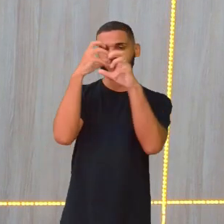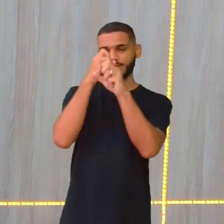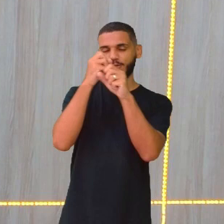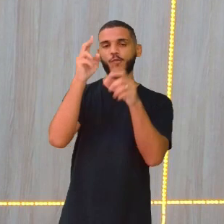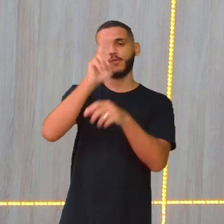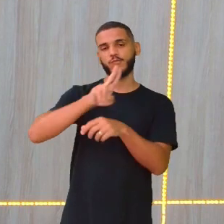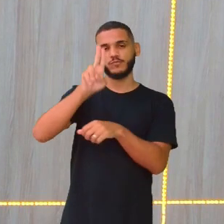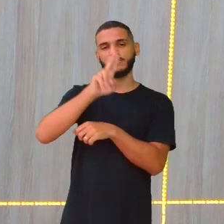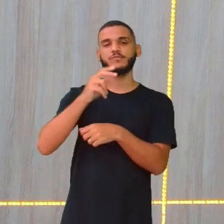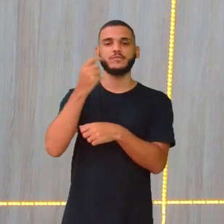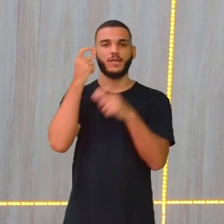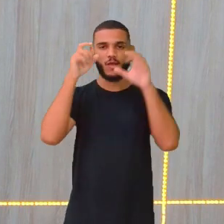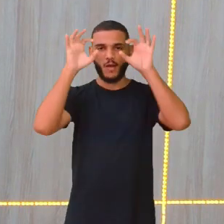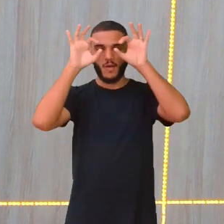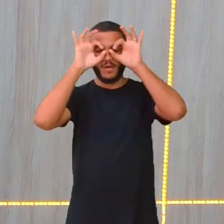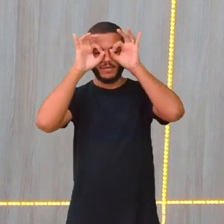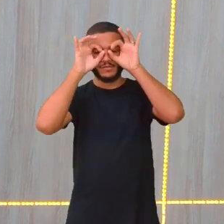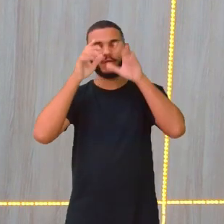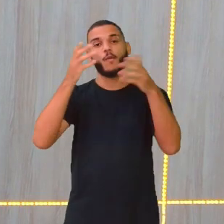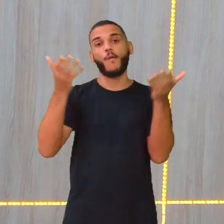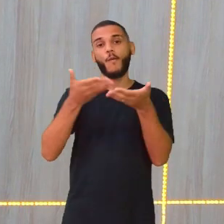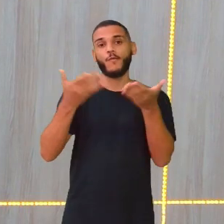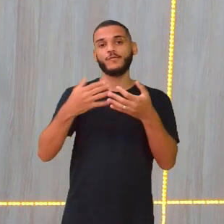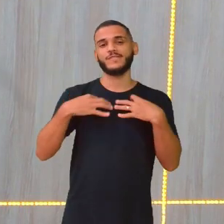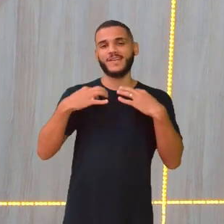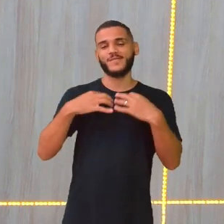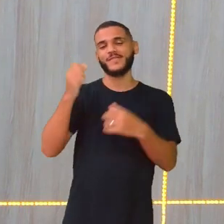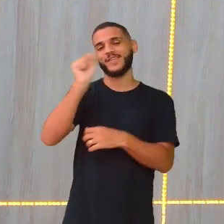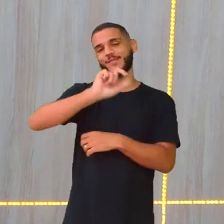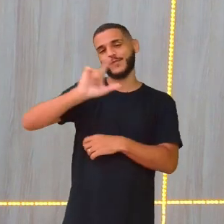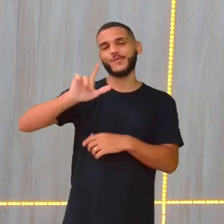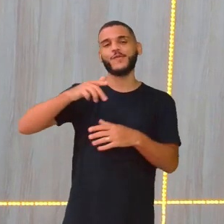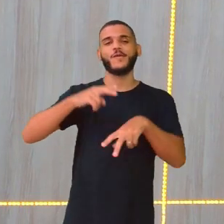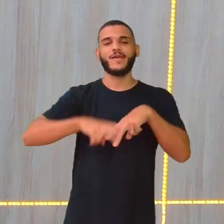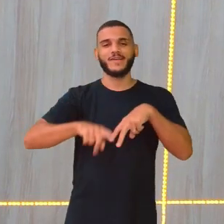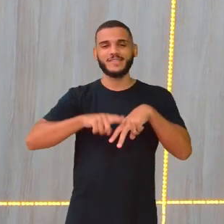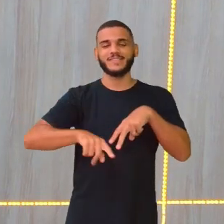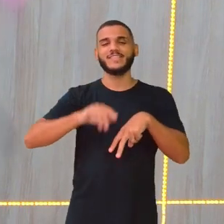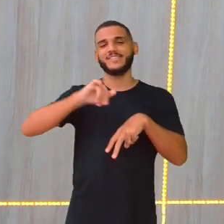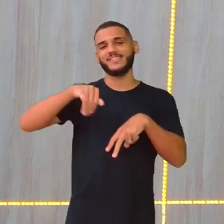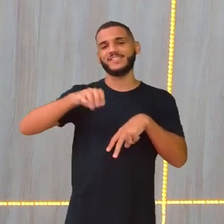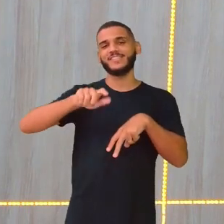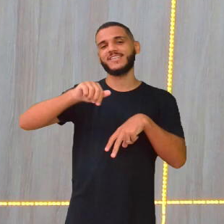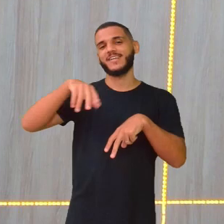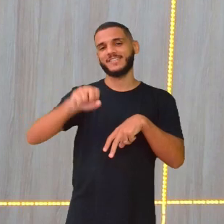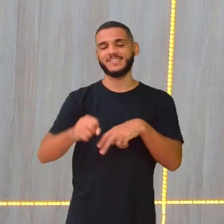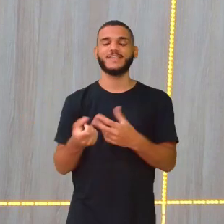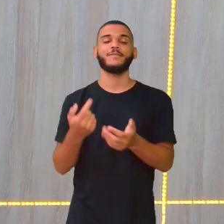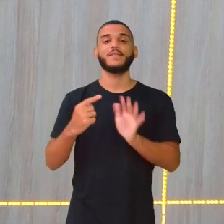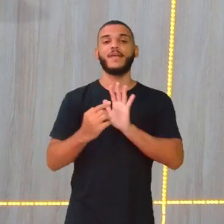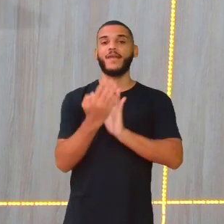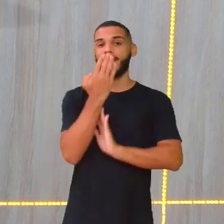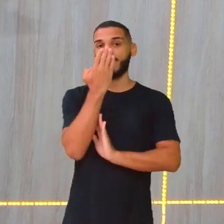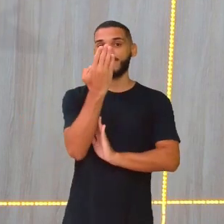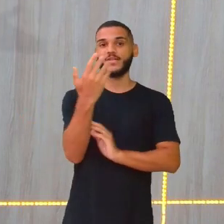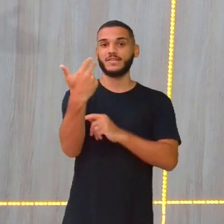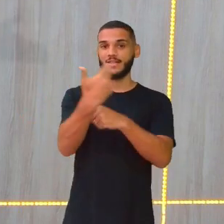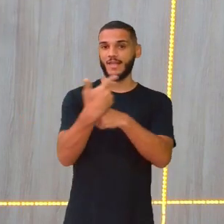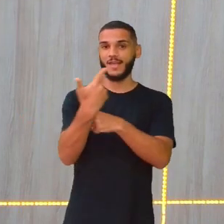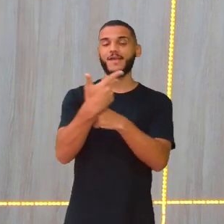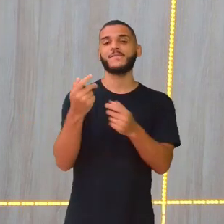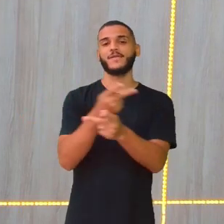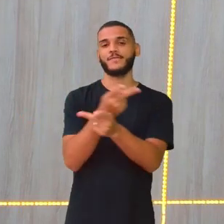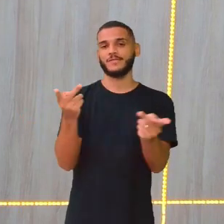óculos arredondados, estou hoje com a farda azul e uma calça jeans clara em pé em frente à câmera para dar essa aula para vocês,